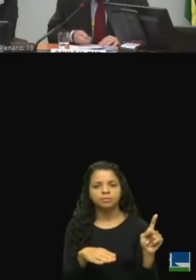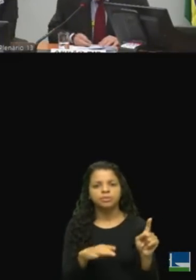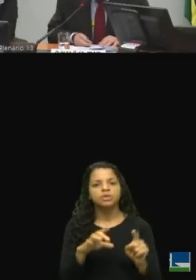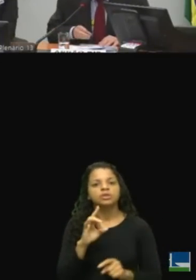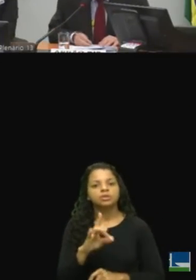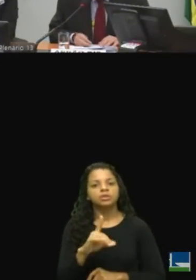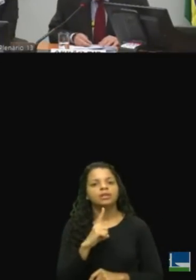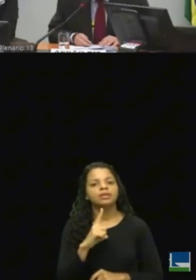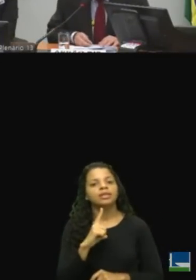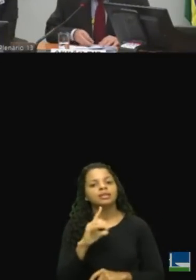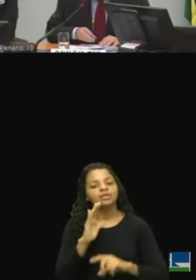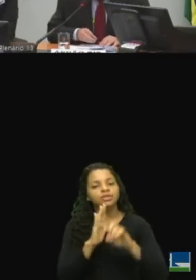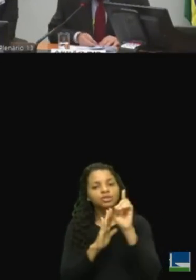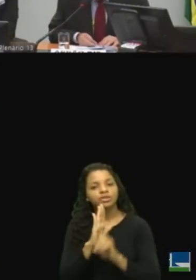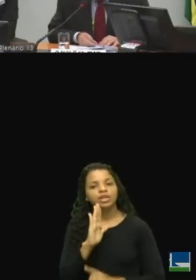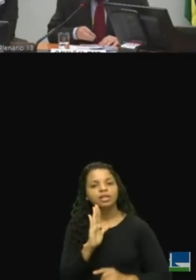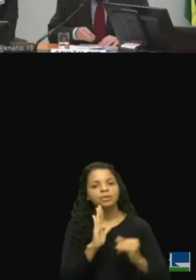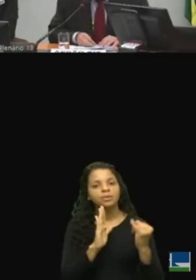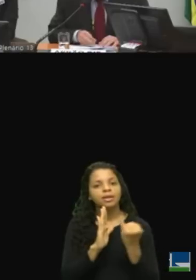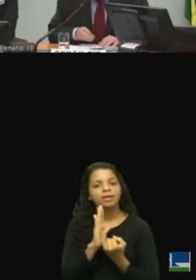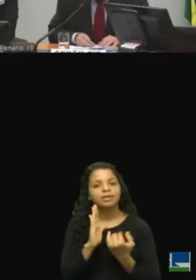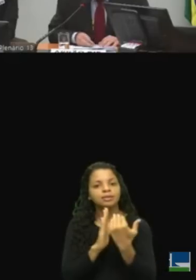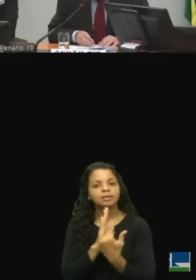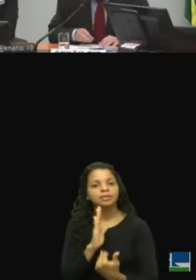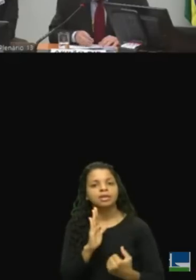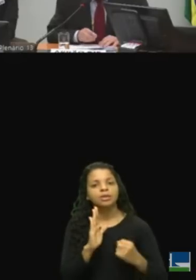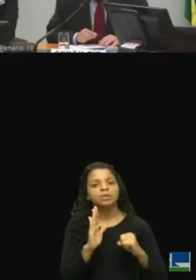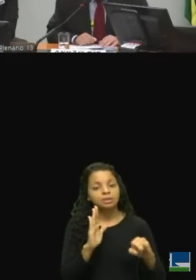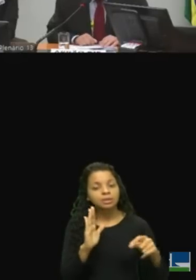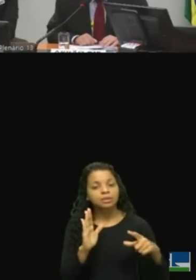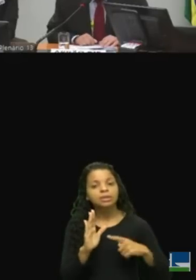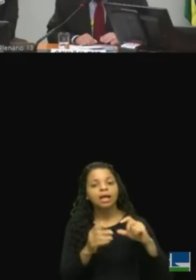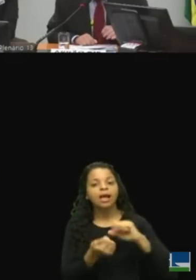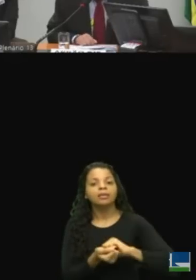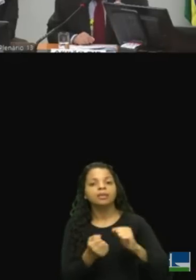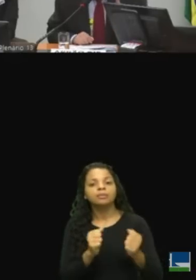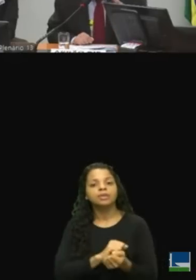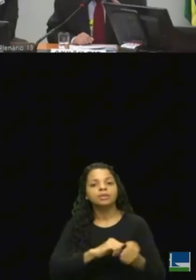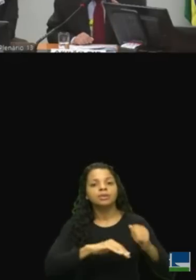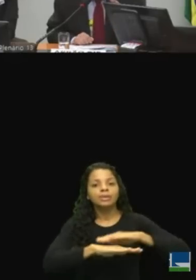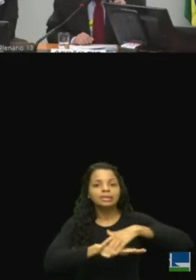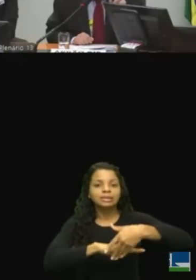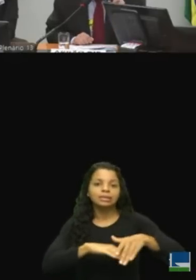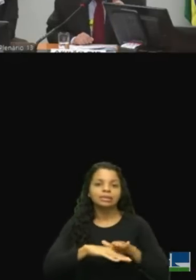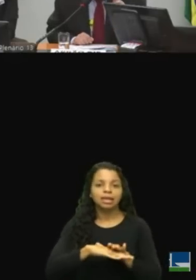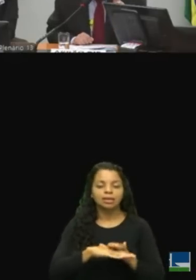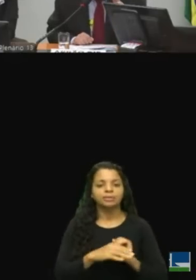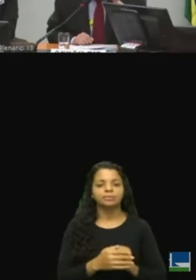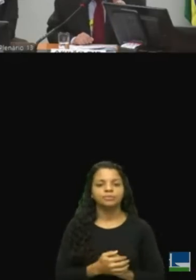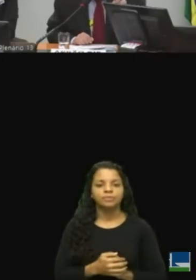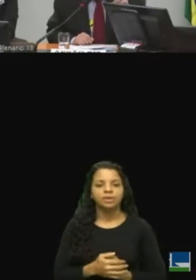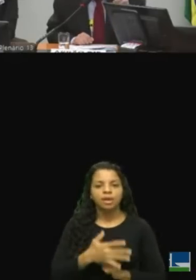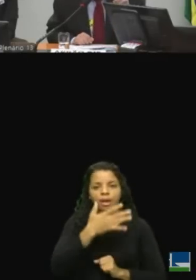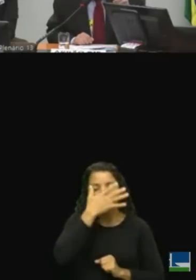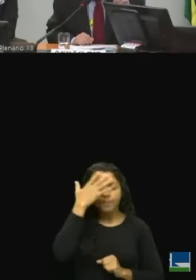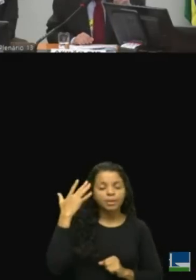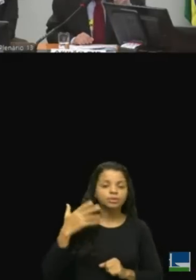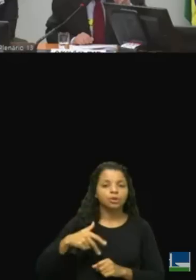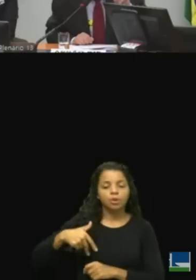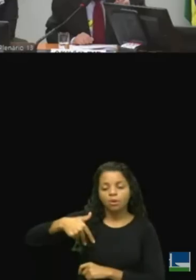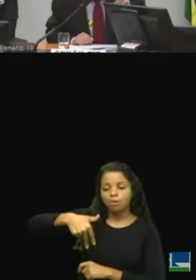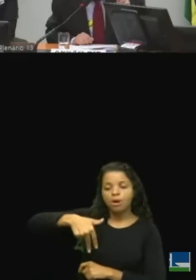terá direito à isenção quem tiver adaptação externa do carro. O amputado, haverá discriminação